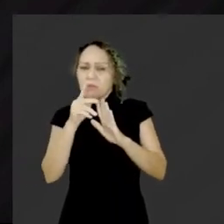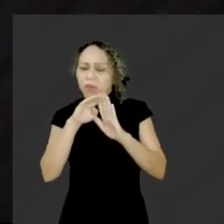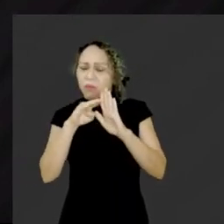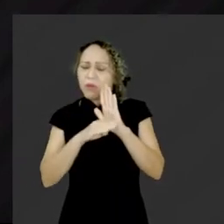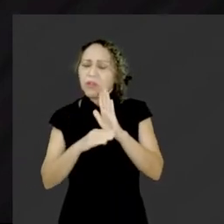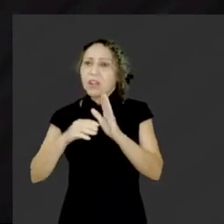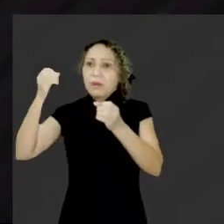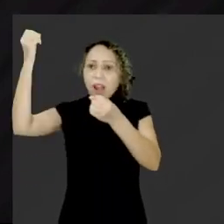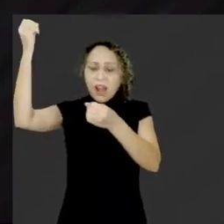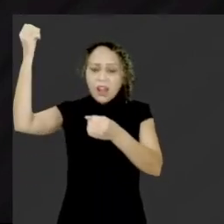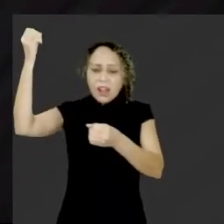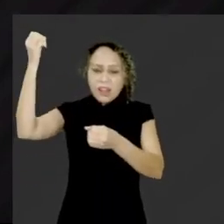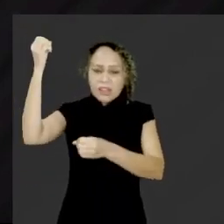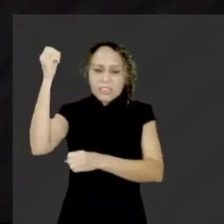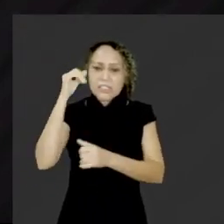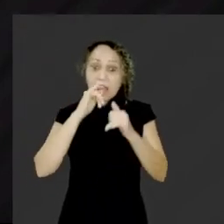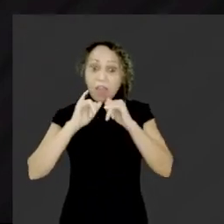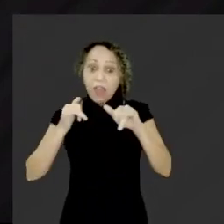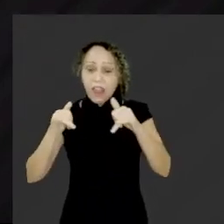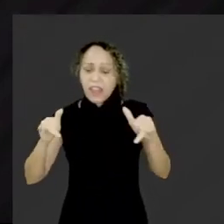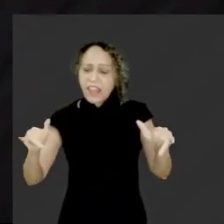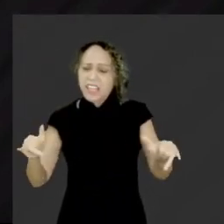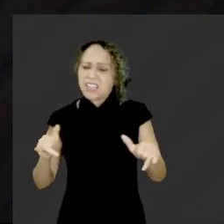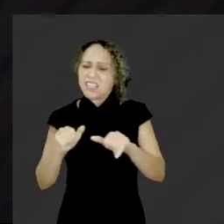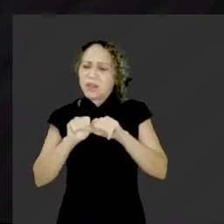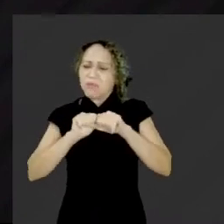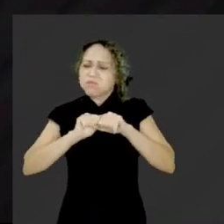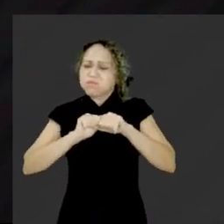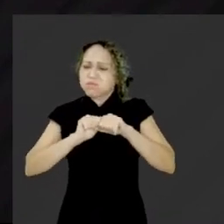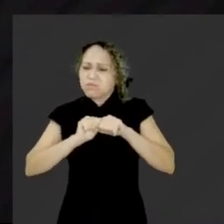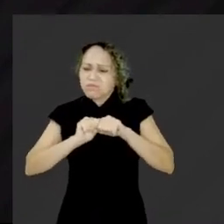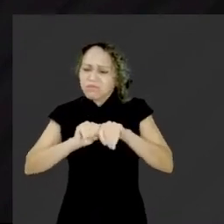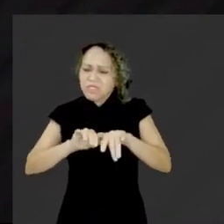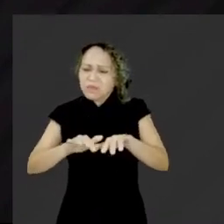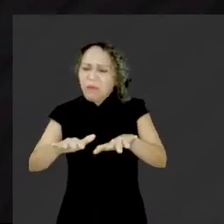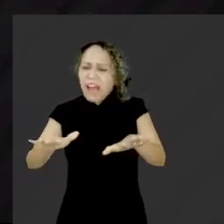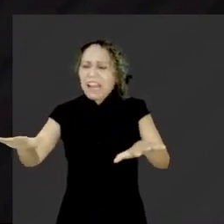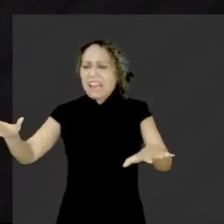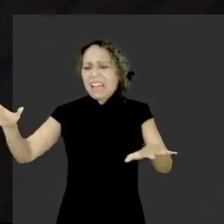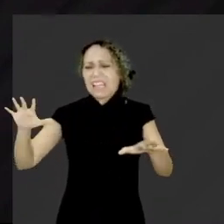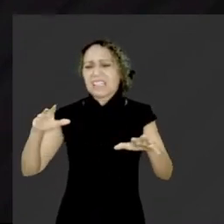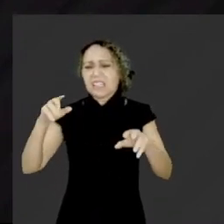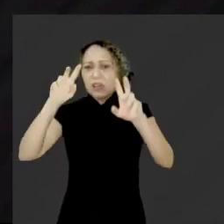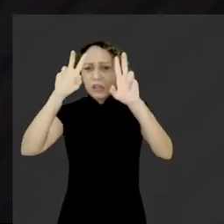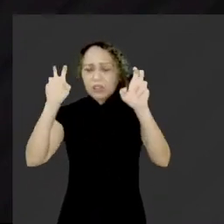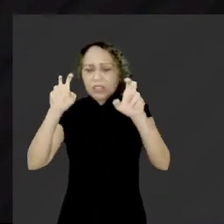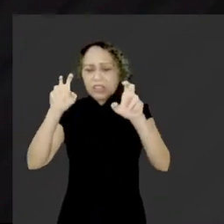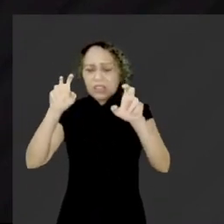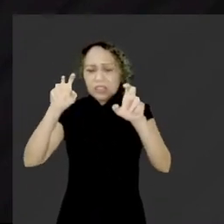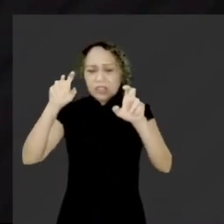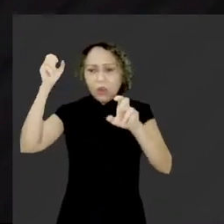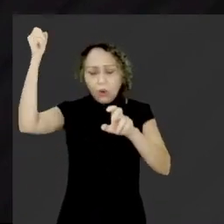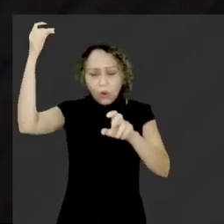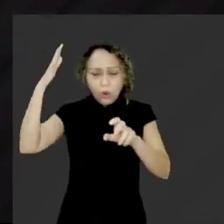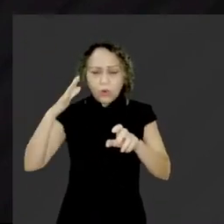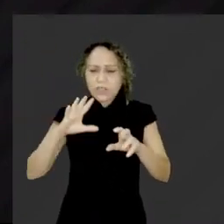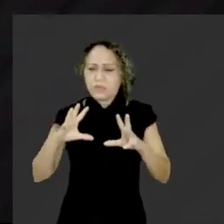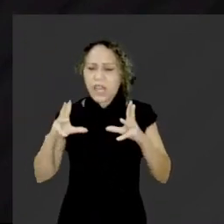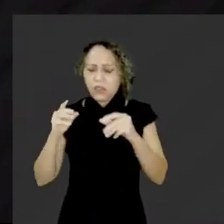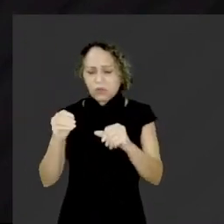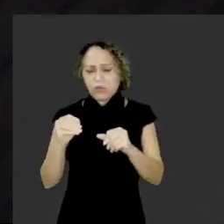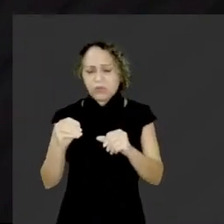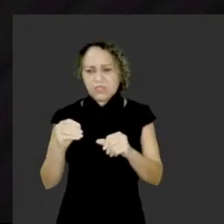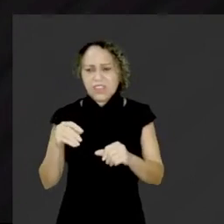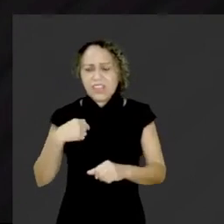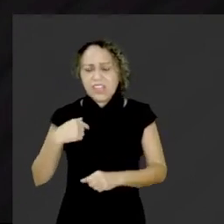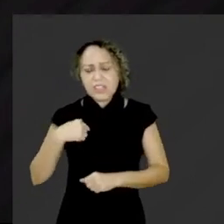coisa que eu quero fazer é uma reunião com 27 governadores dos estados, independente de a que partido ele